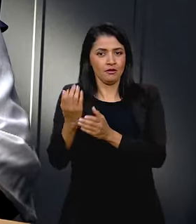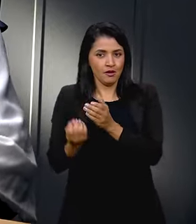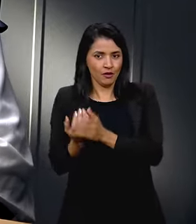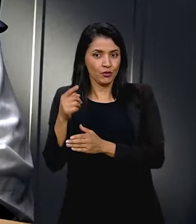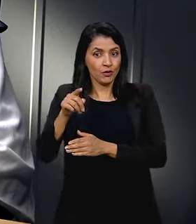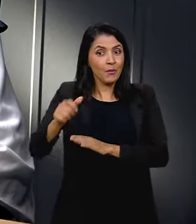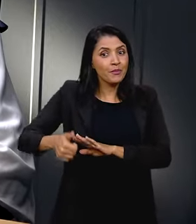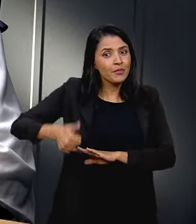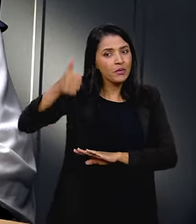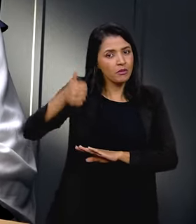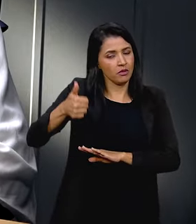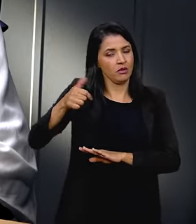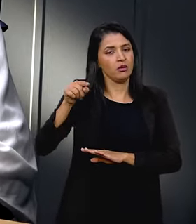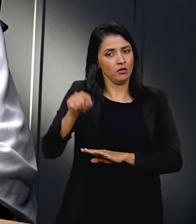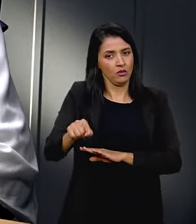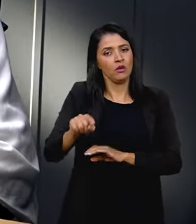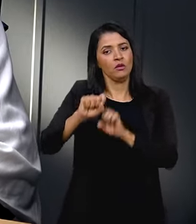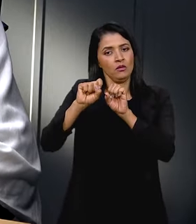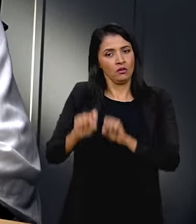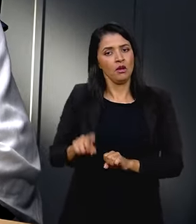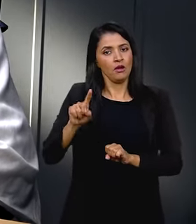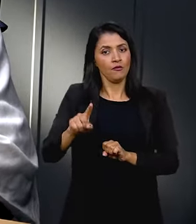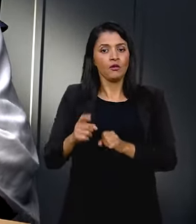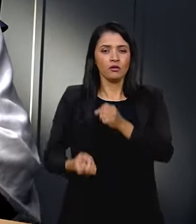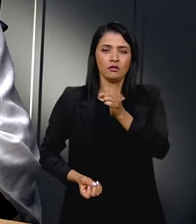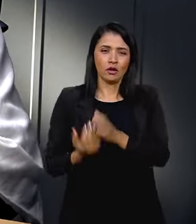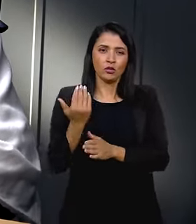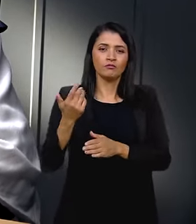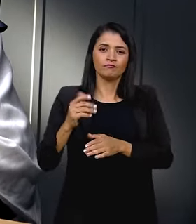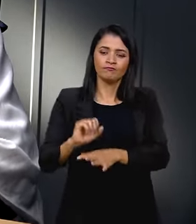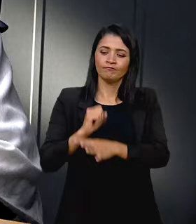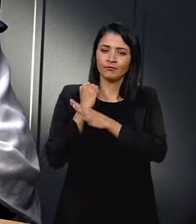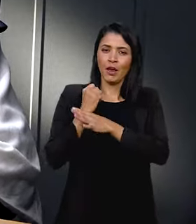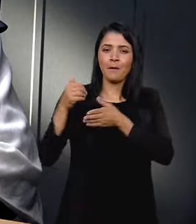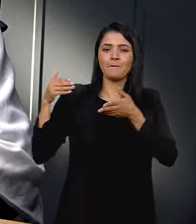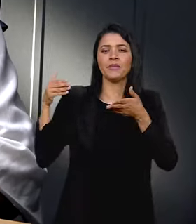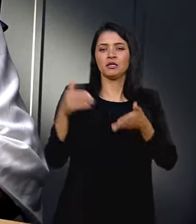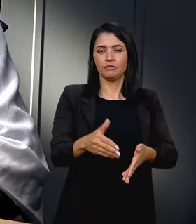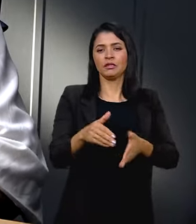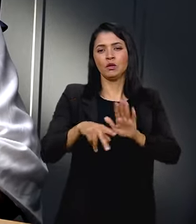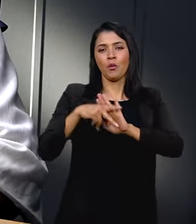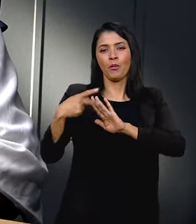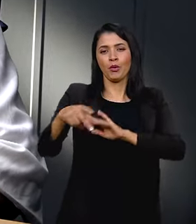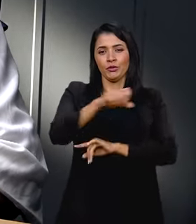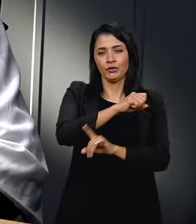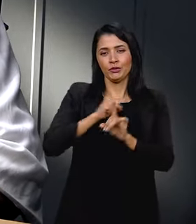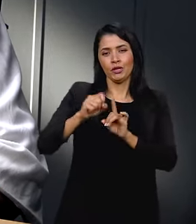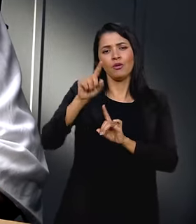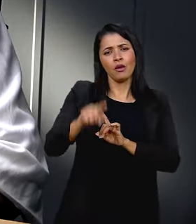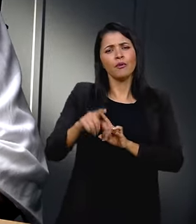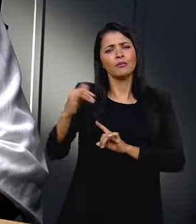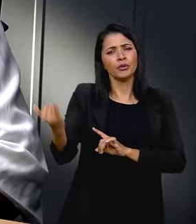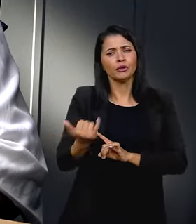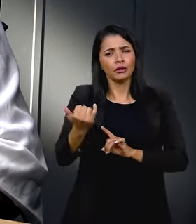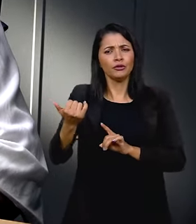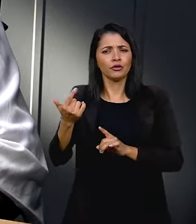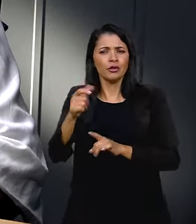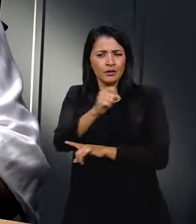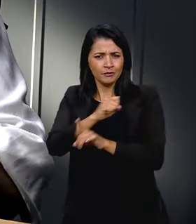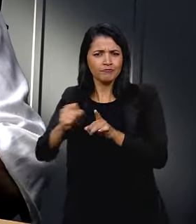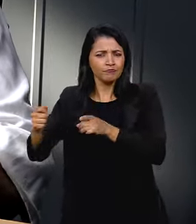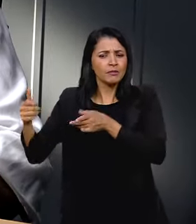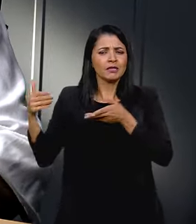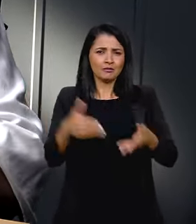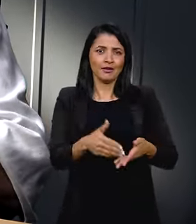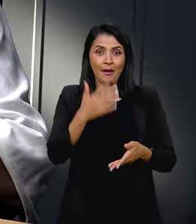primeiro componente do sistema e ele foi criado para garantir participação social a participação social ela é muito relevante por quê